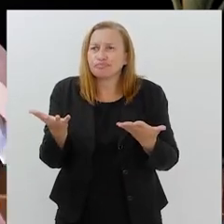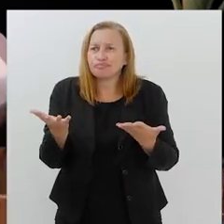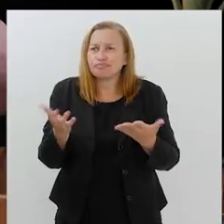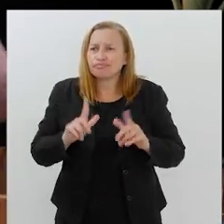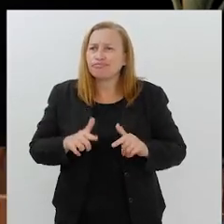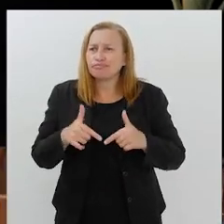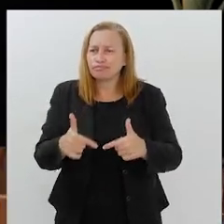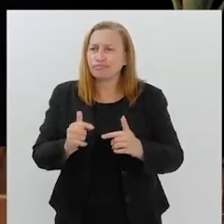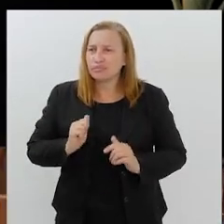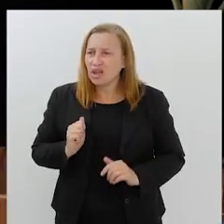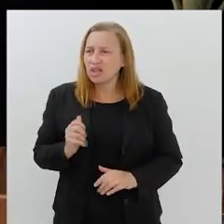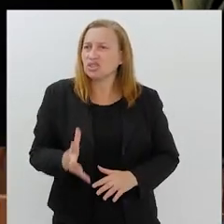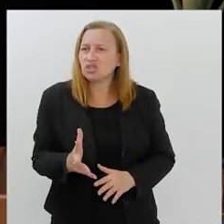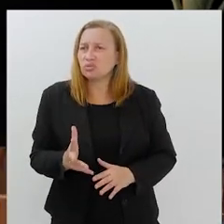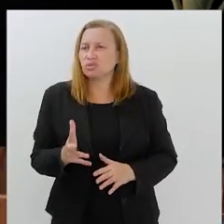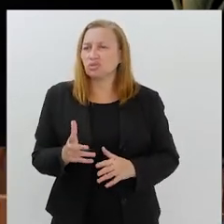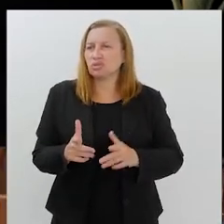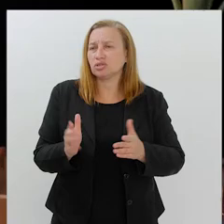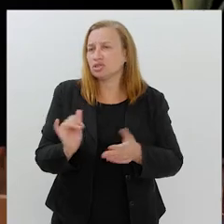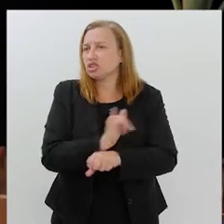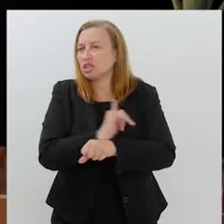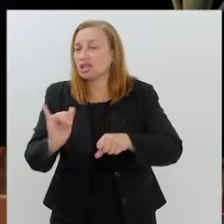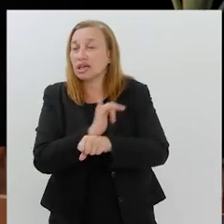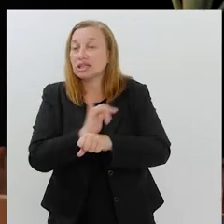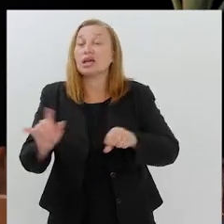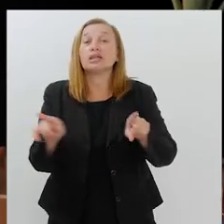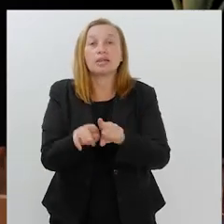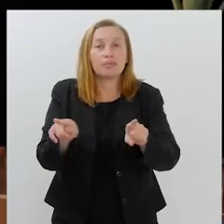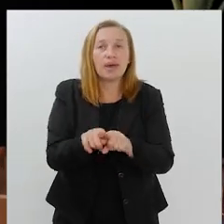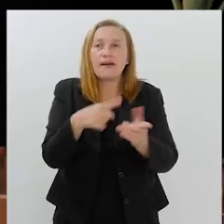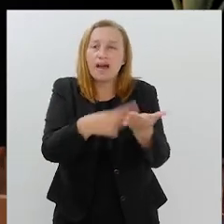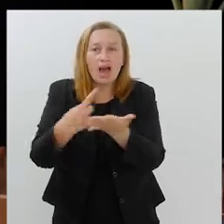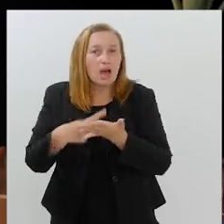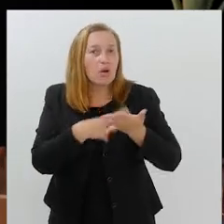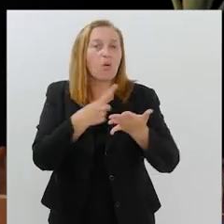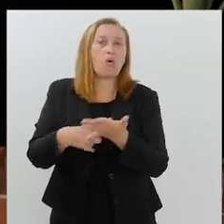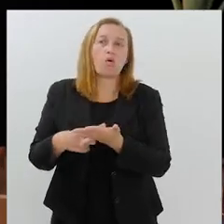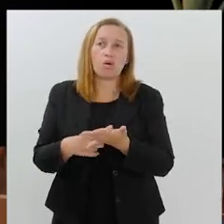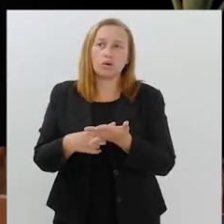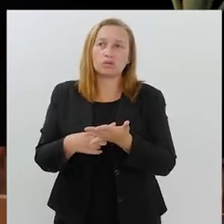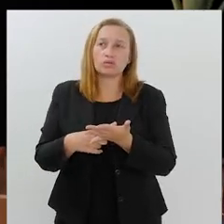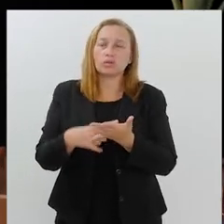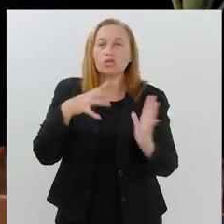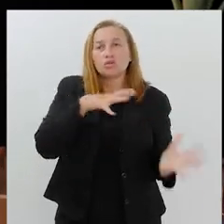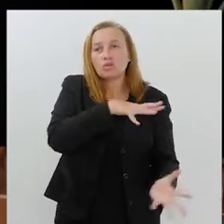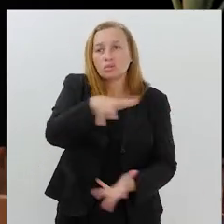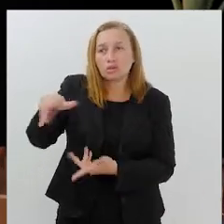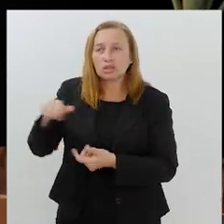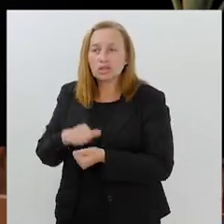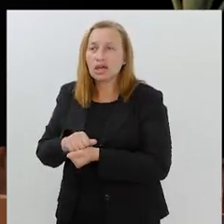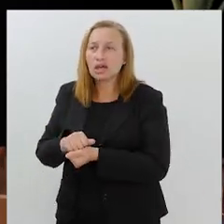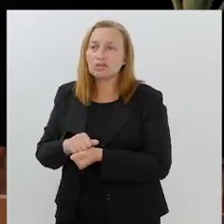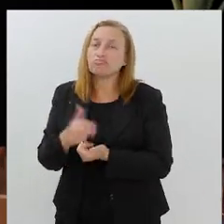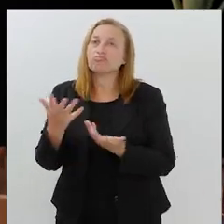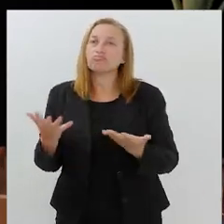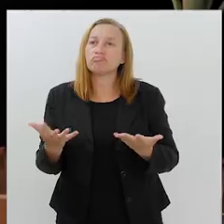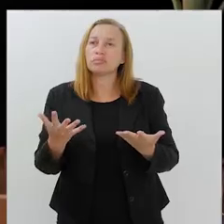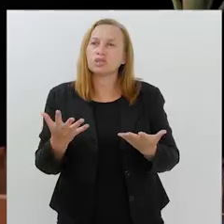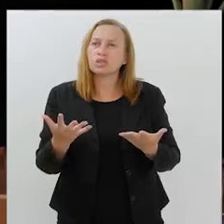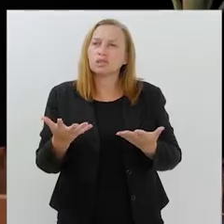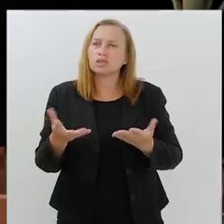enfim de atitudes de medidas etc como também acordos tratados e Convenções internacionais que